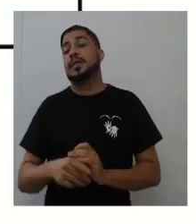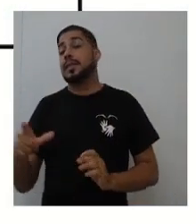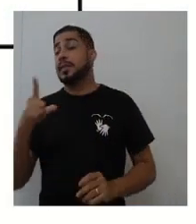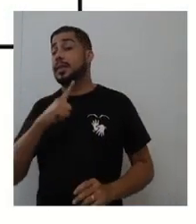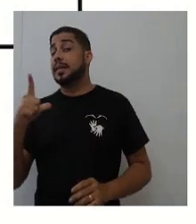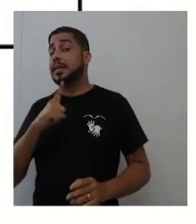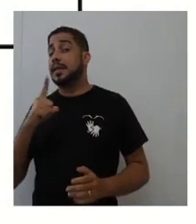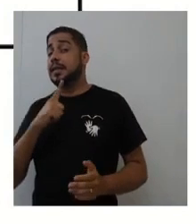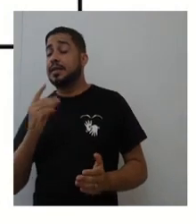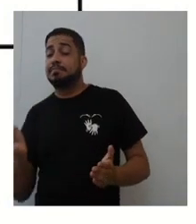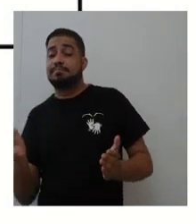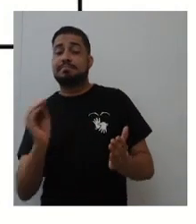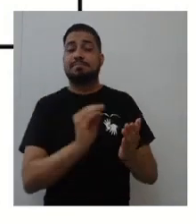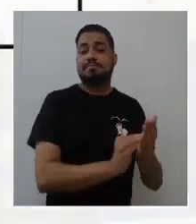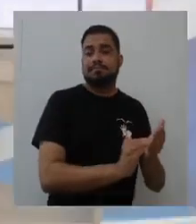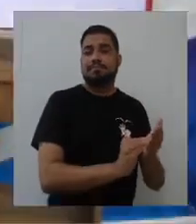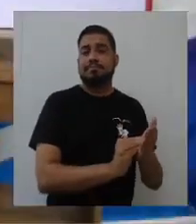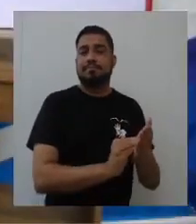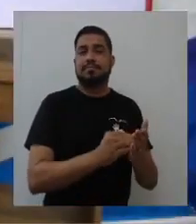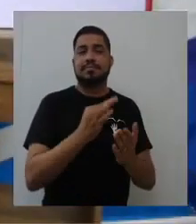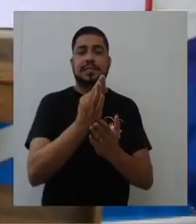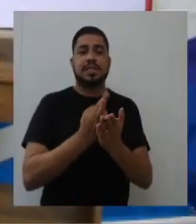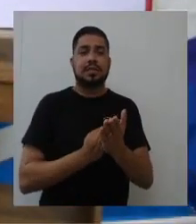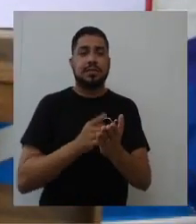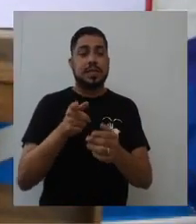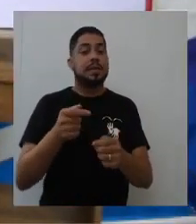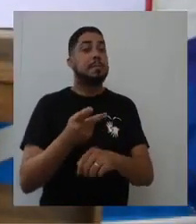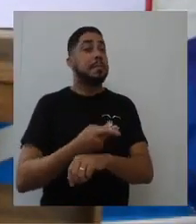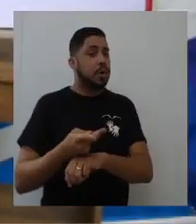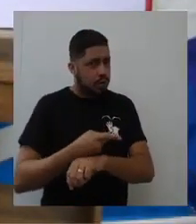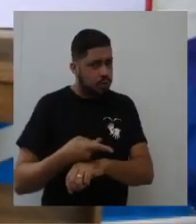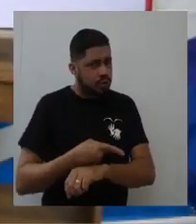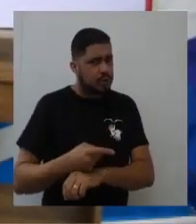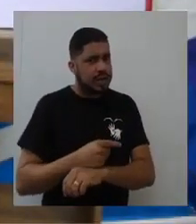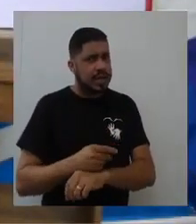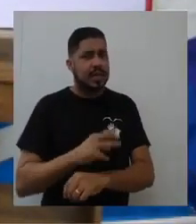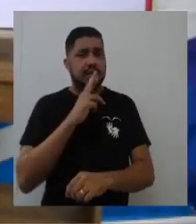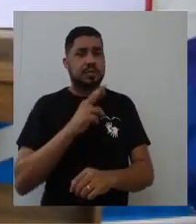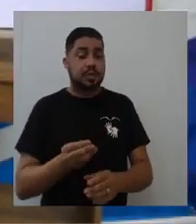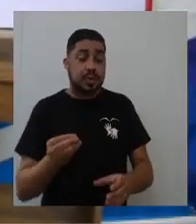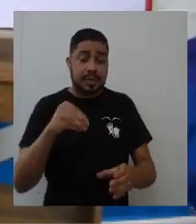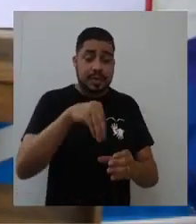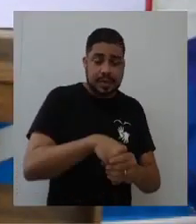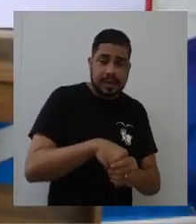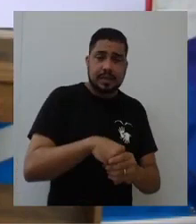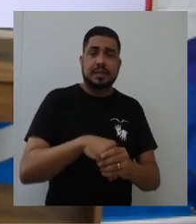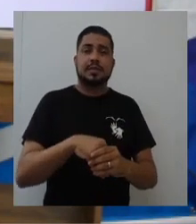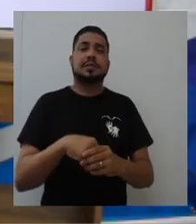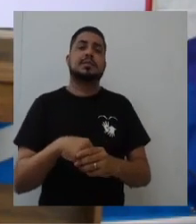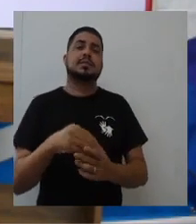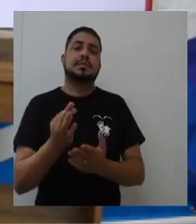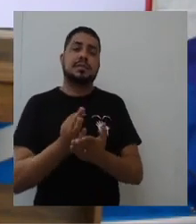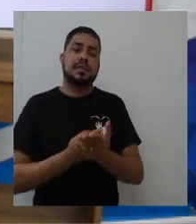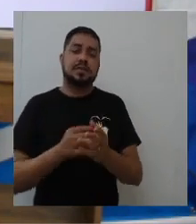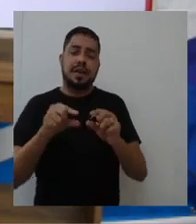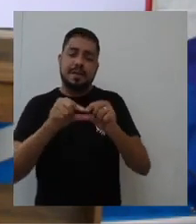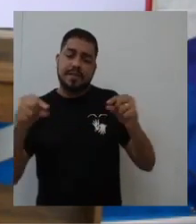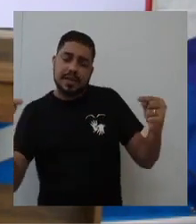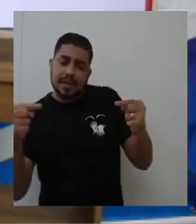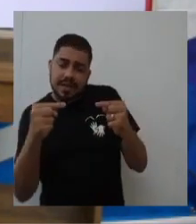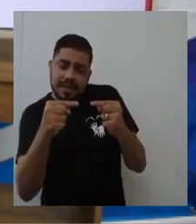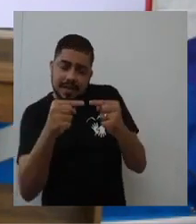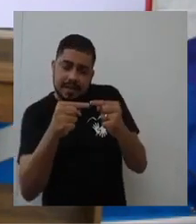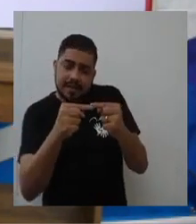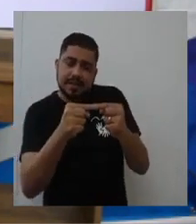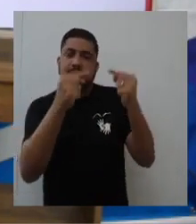lá, impressa nele. Você tem que procurar a evidência dentro desse texto. Você tem que voltar e procurar a frase correspondente que